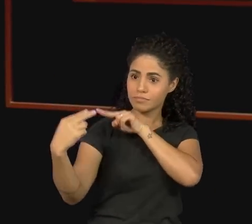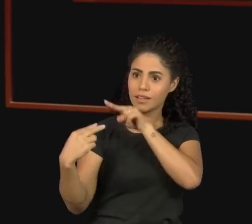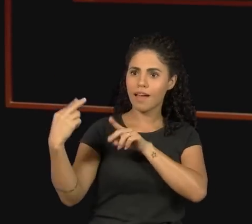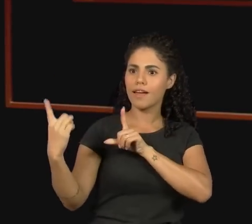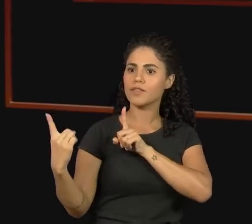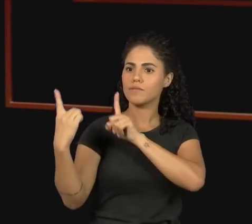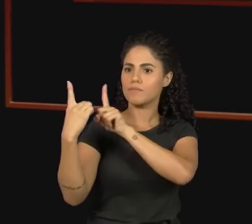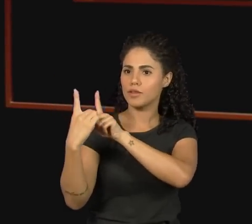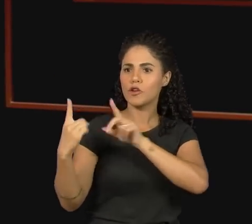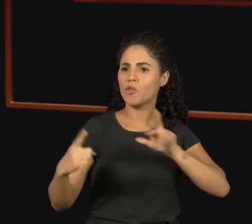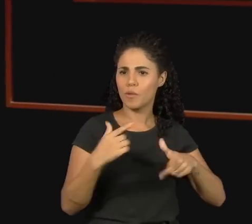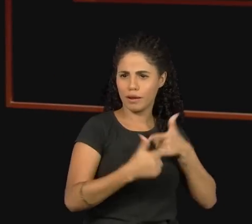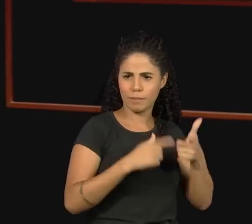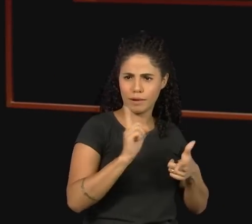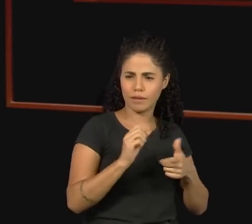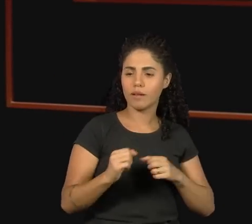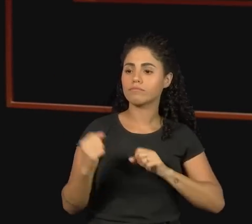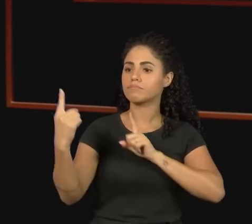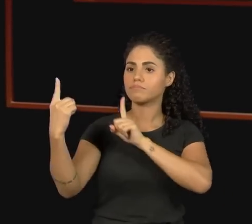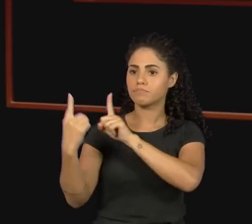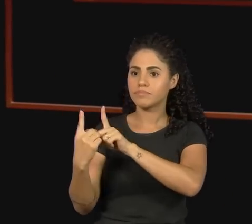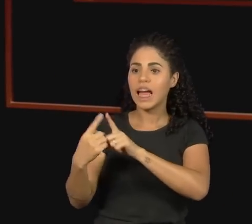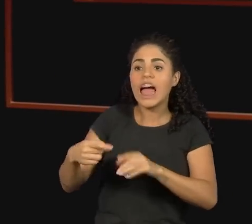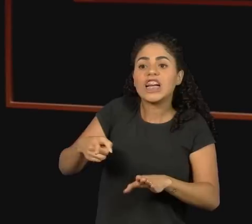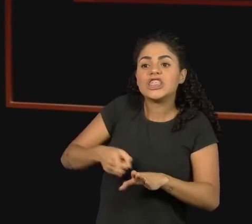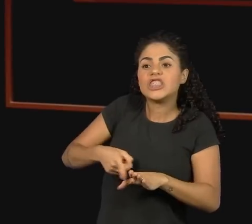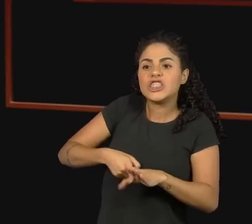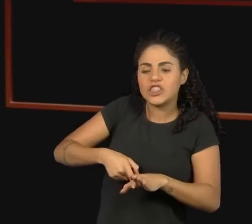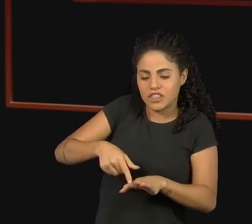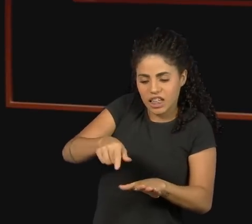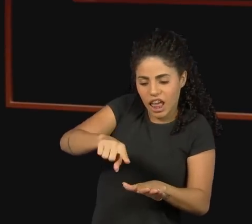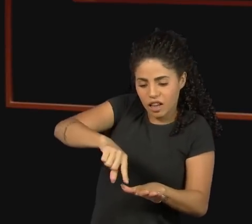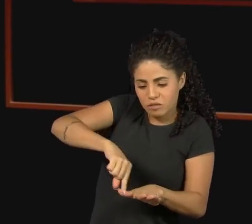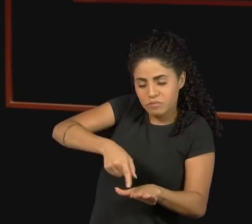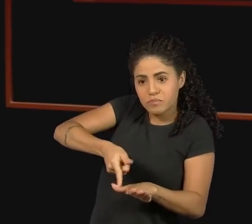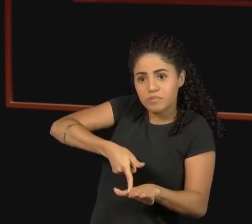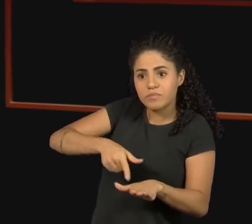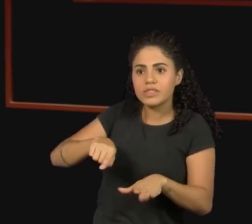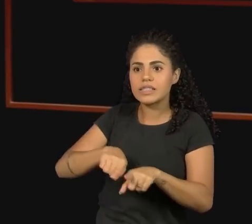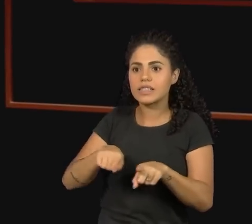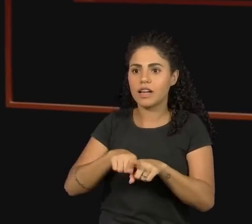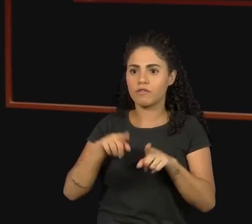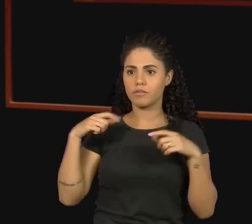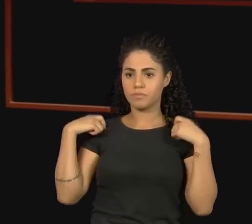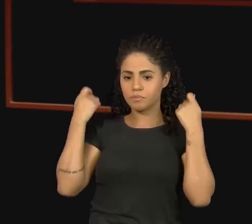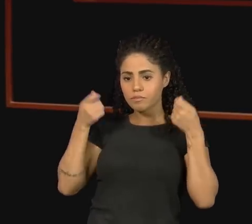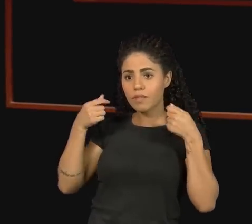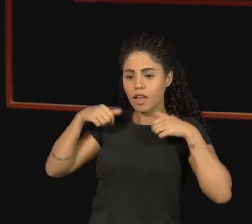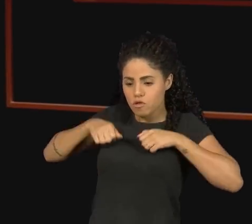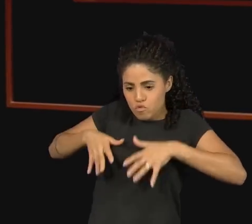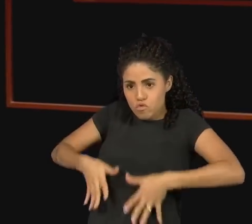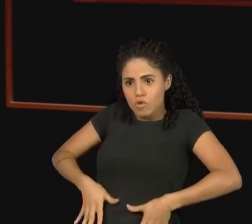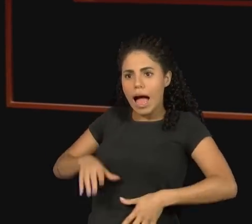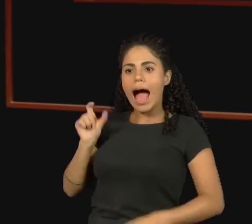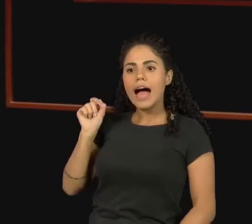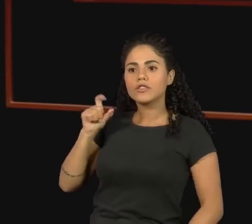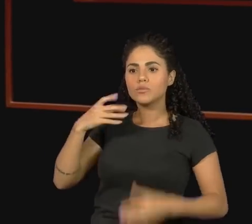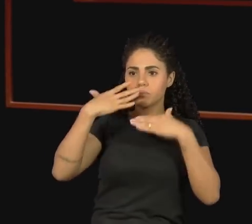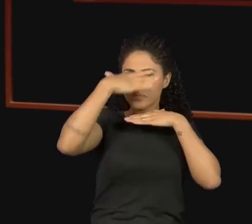espetáculo, ela estava de chinelo, de dedo, uma túnica azul até o pé, cabelo